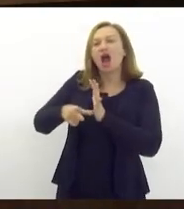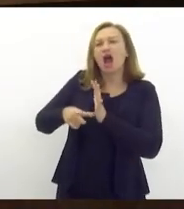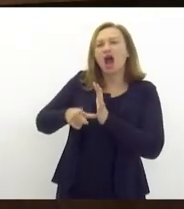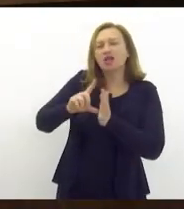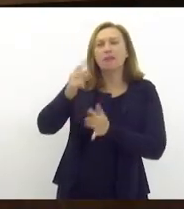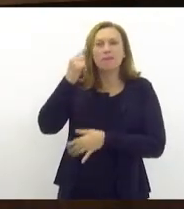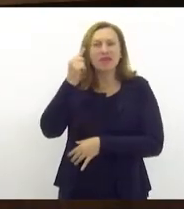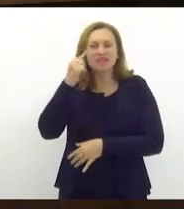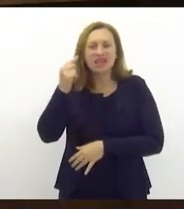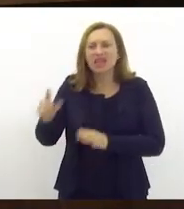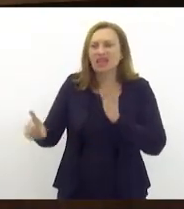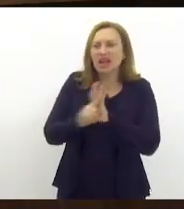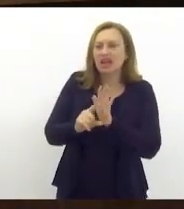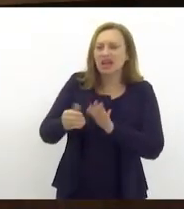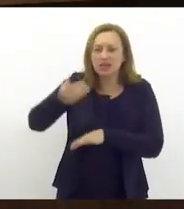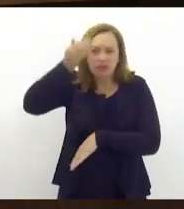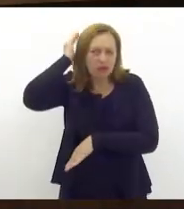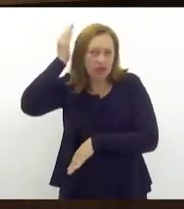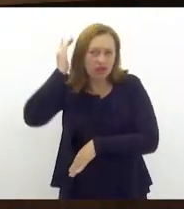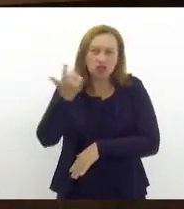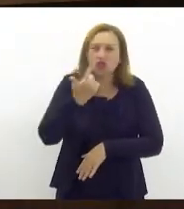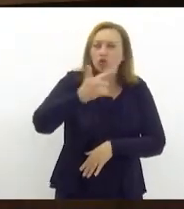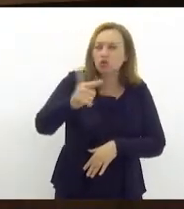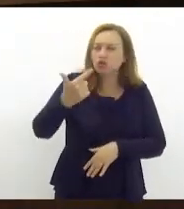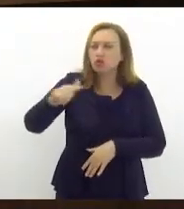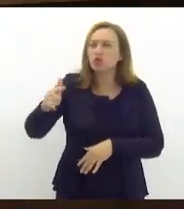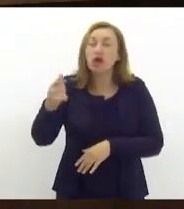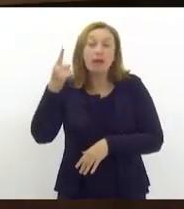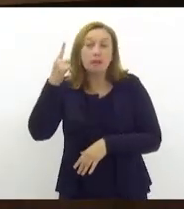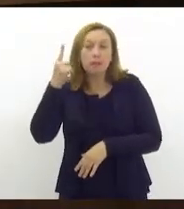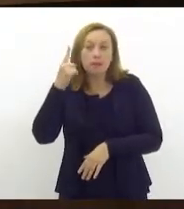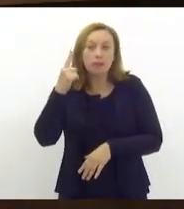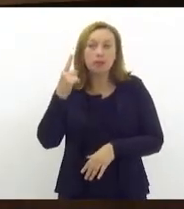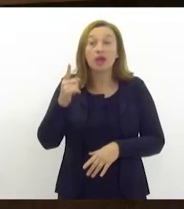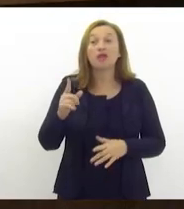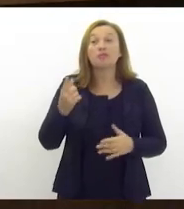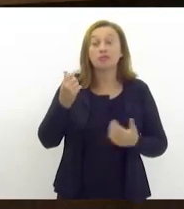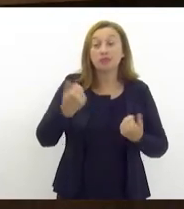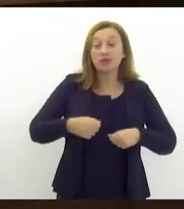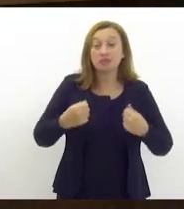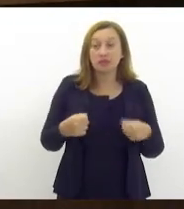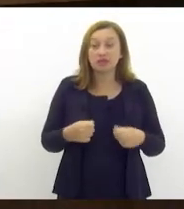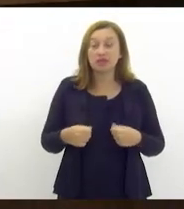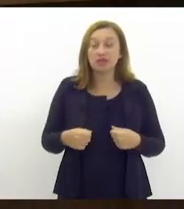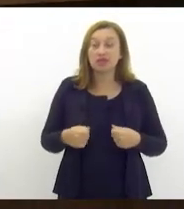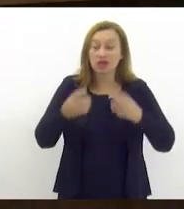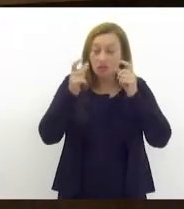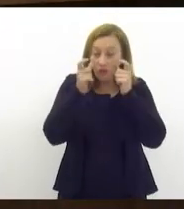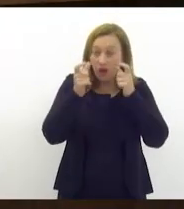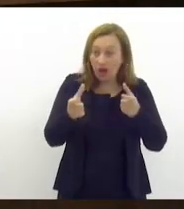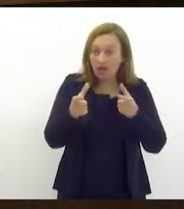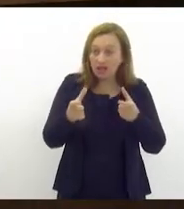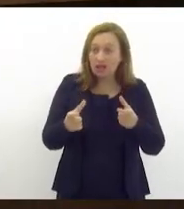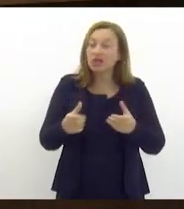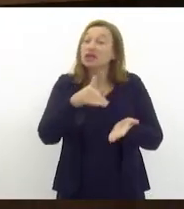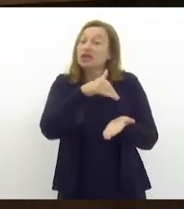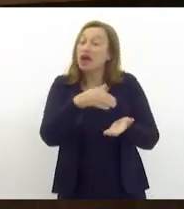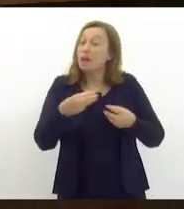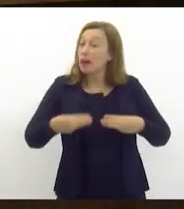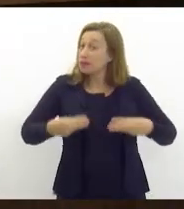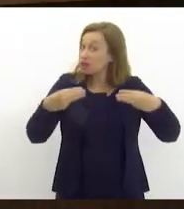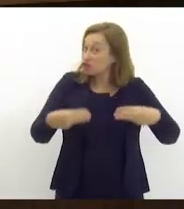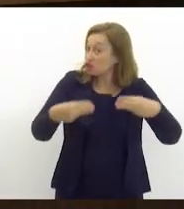pensar na lei de mais captar, a gente está aqui primeiro para fechar nossas contas. Então, fica meu alerta aqui para a